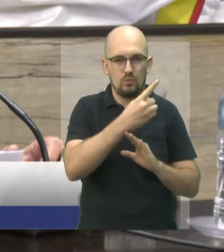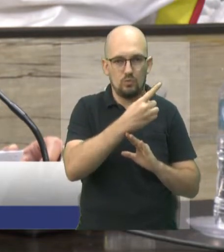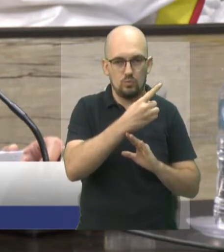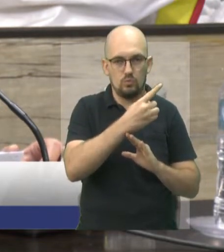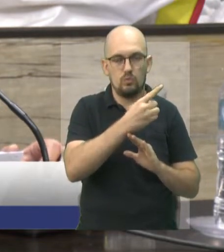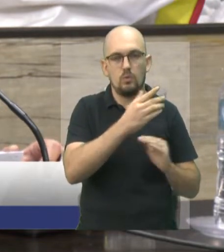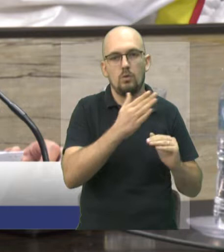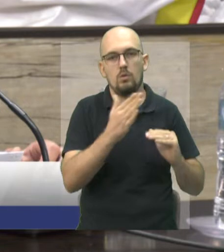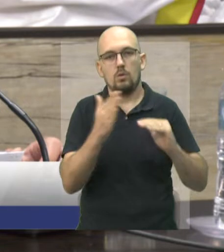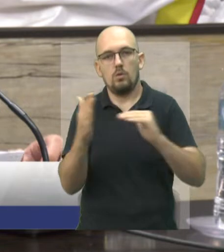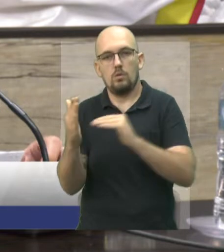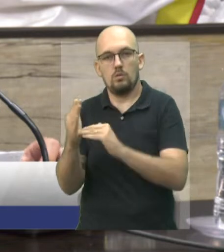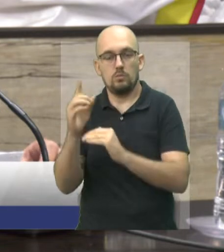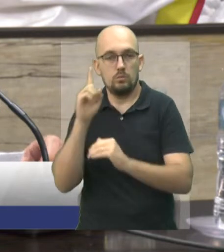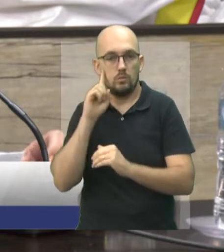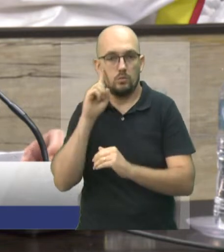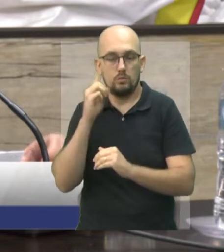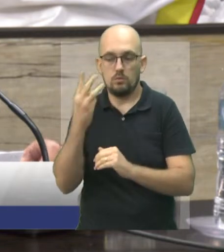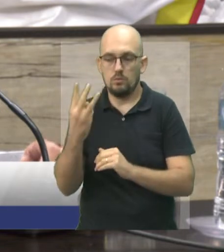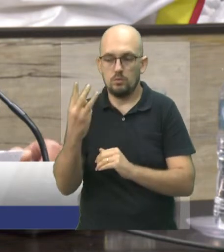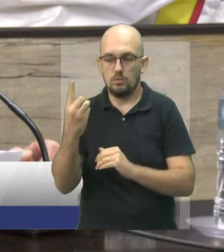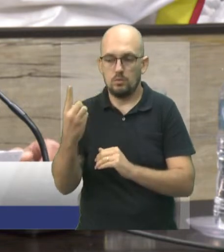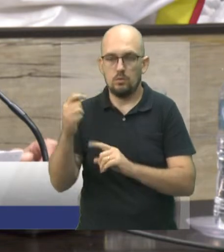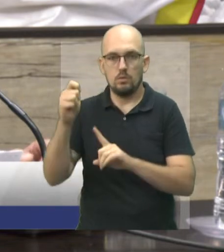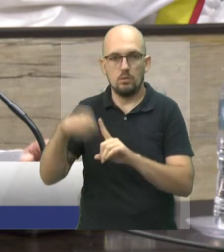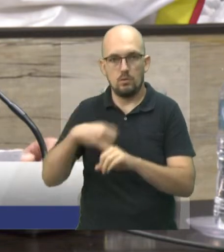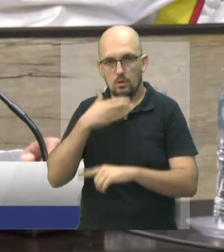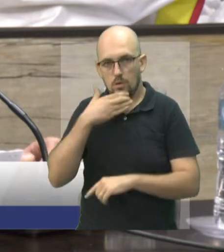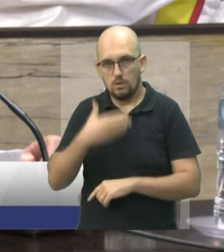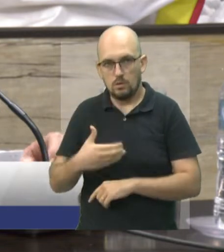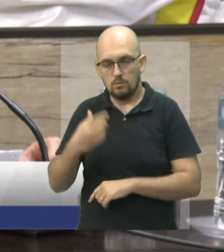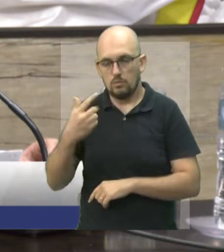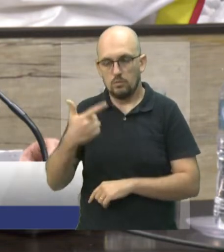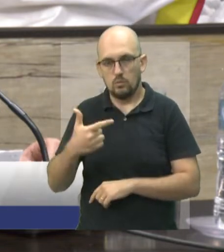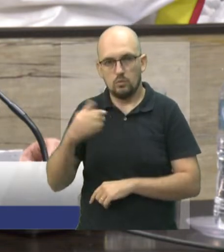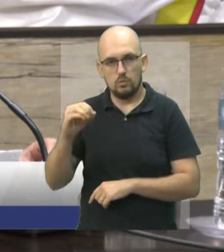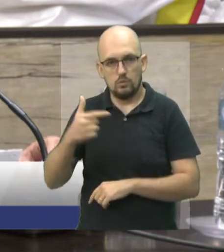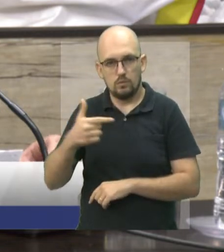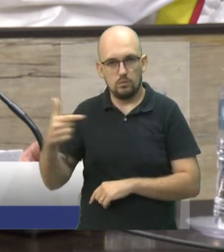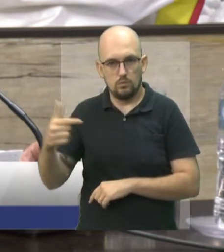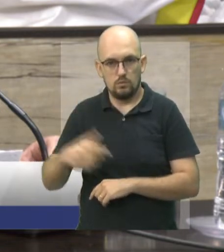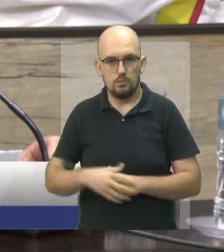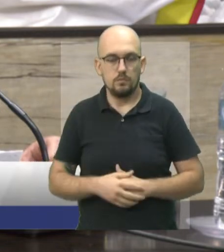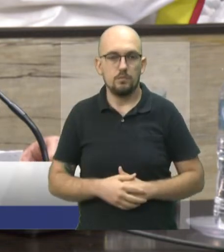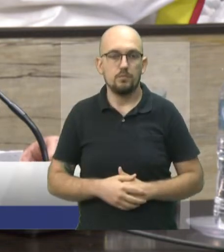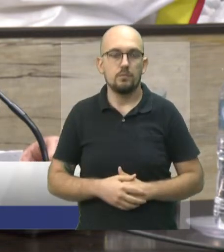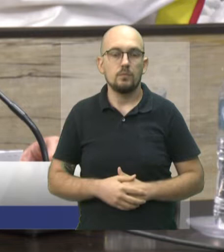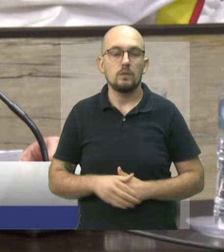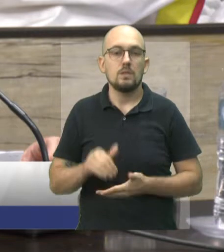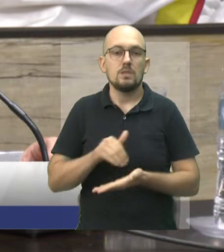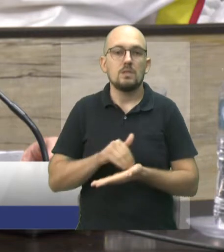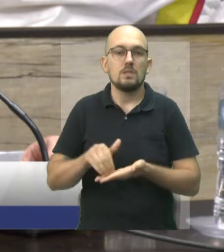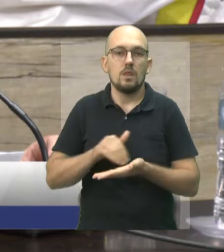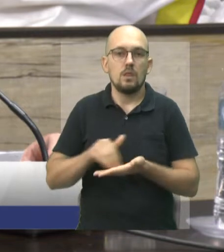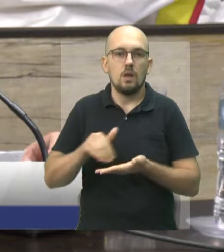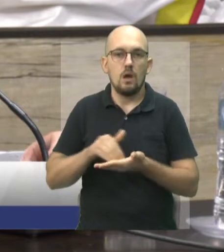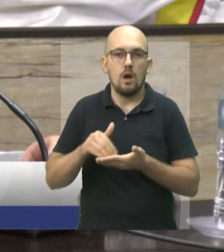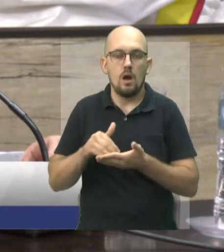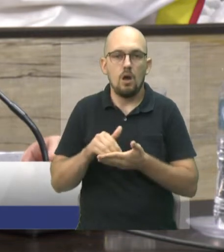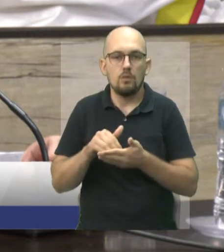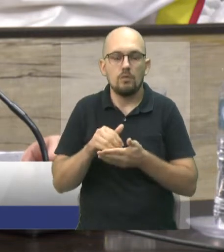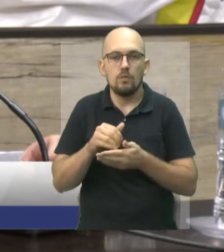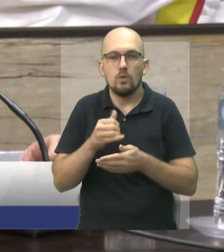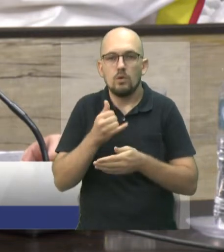31 de dezembro de 2022. Para secretários ad hoc, nomeio o vereador Tito Coló